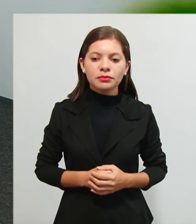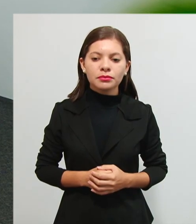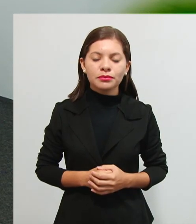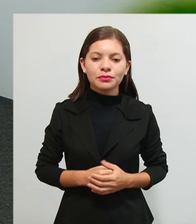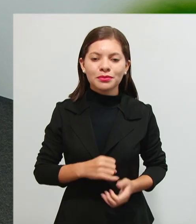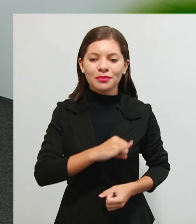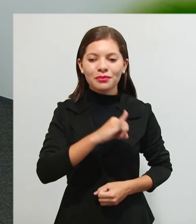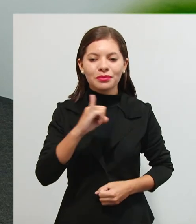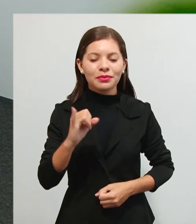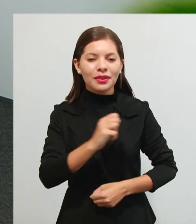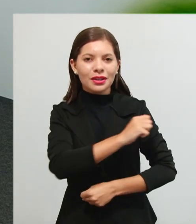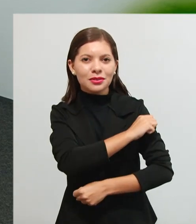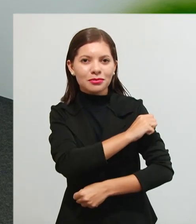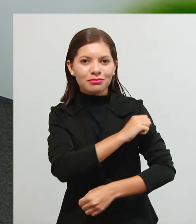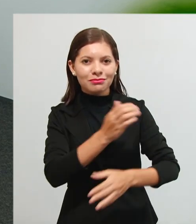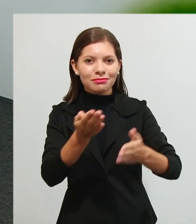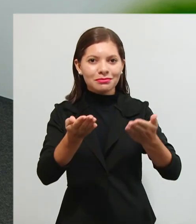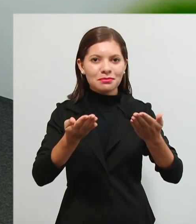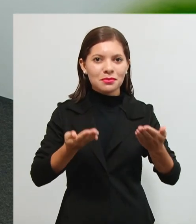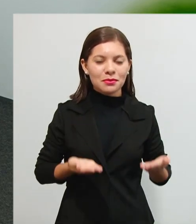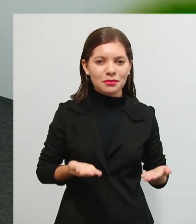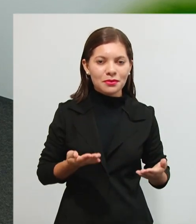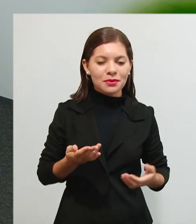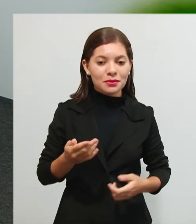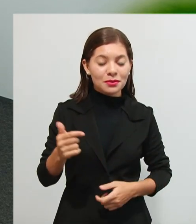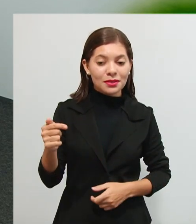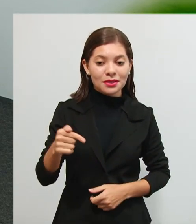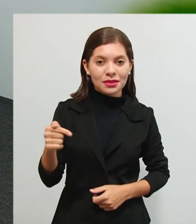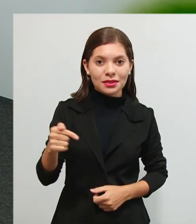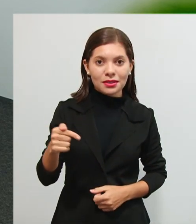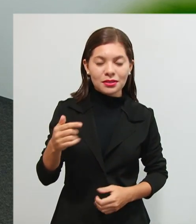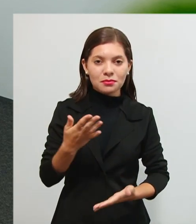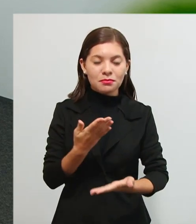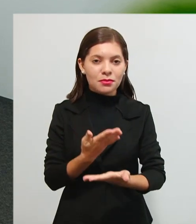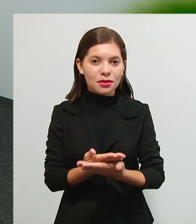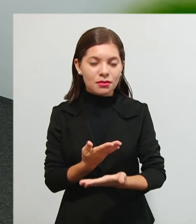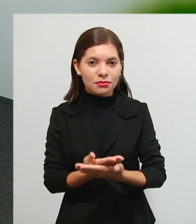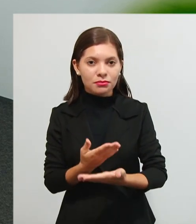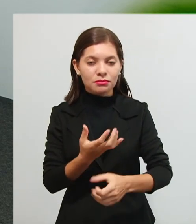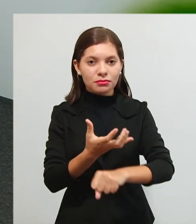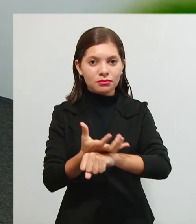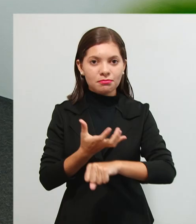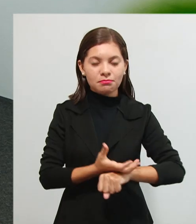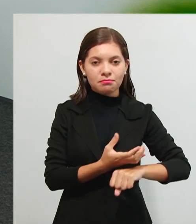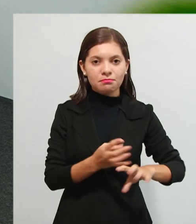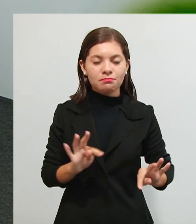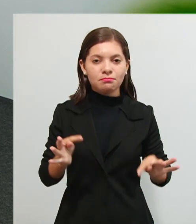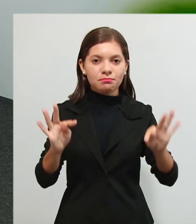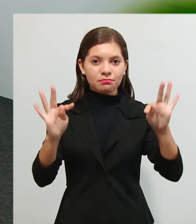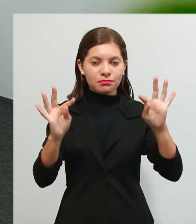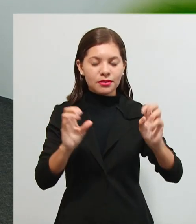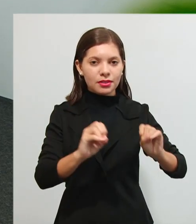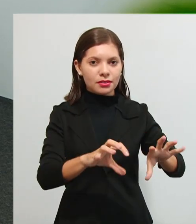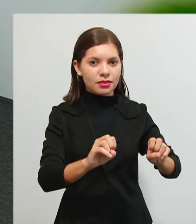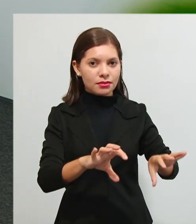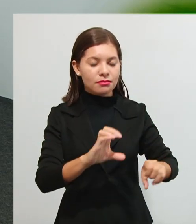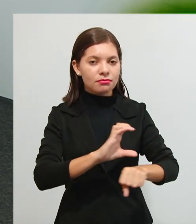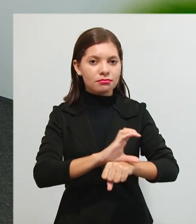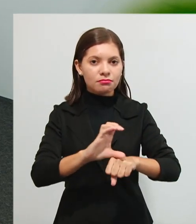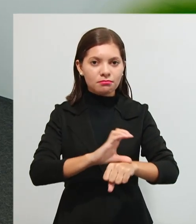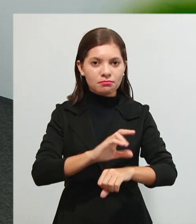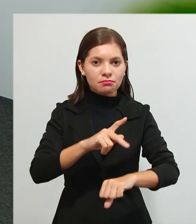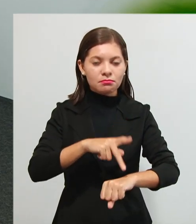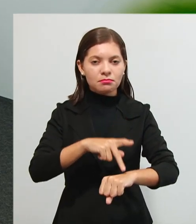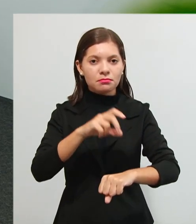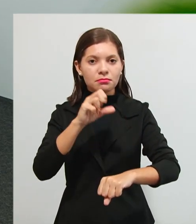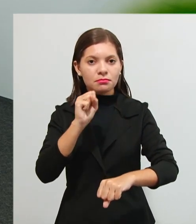Olá, alunos, sejam bem-vindos à 7ª aula da disciplina de Tecnologias Educacionais do curso de pós-graduação em